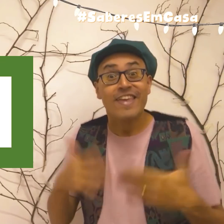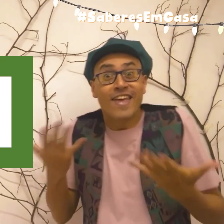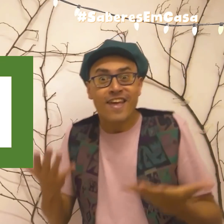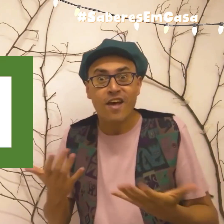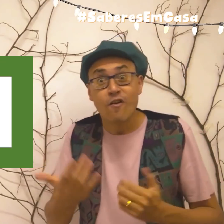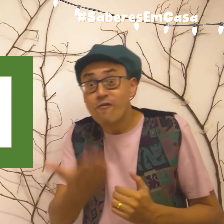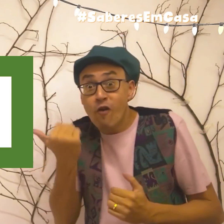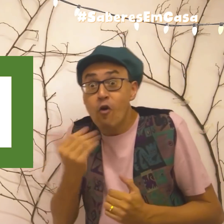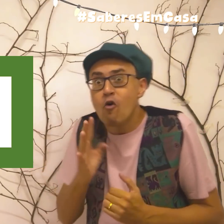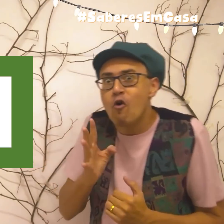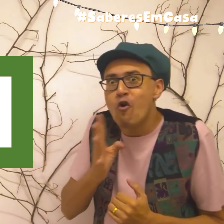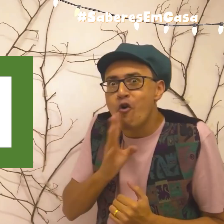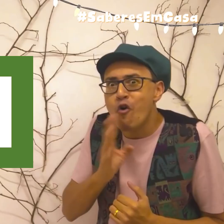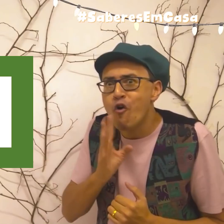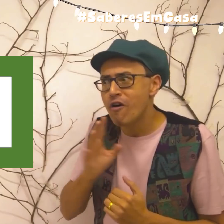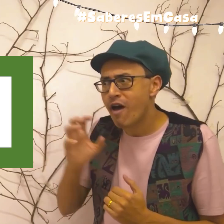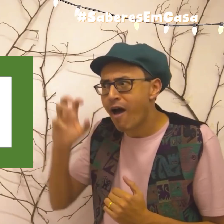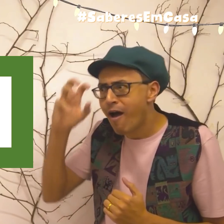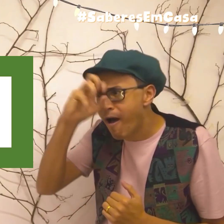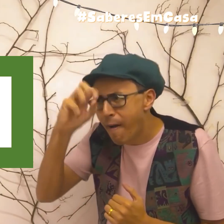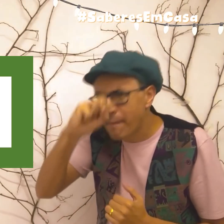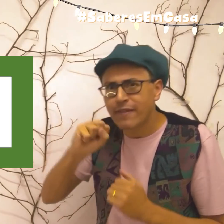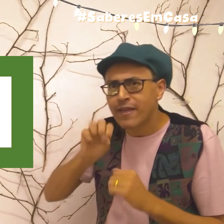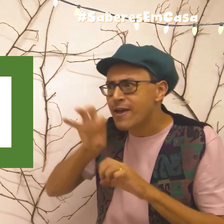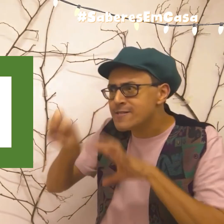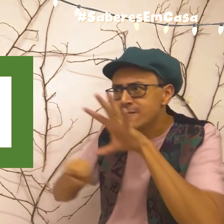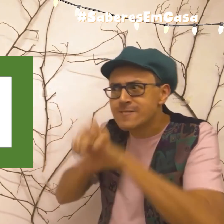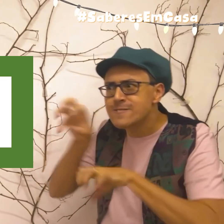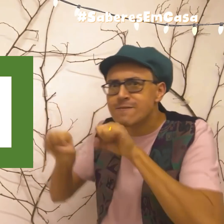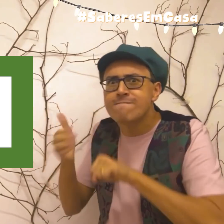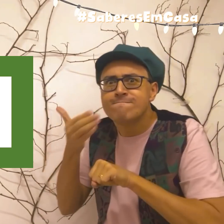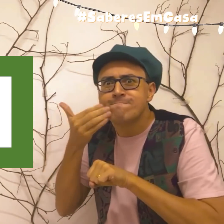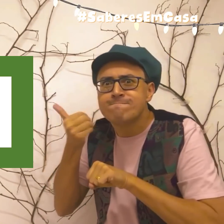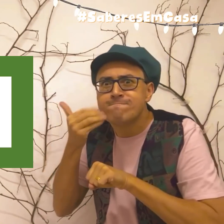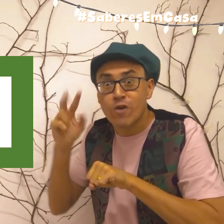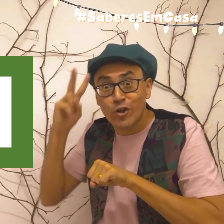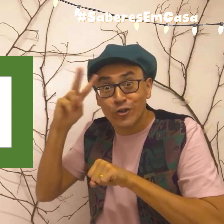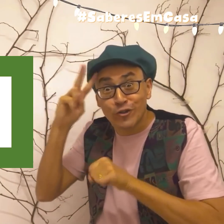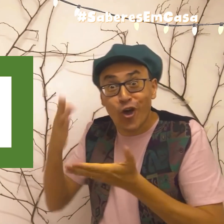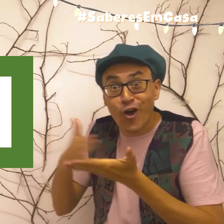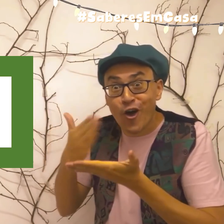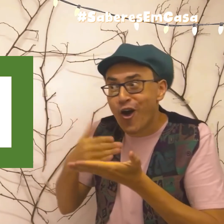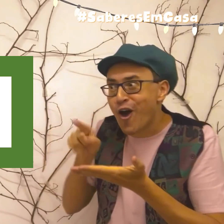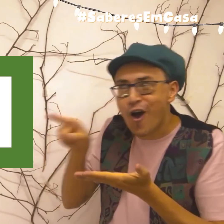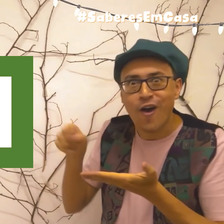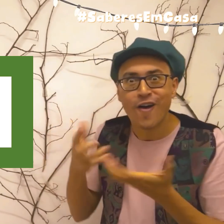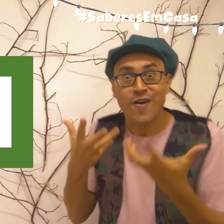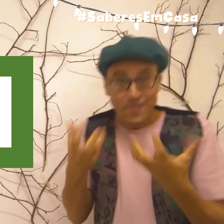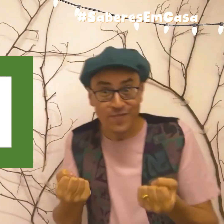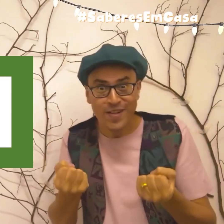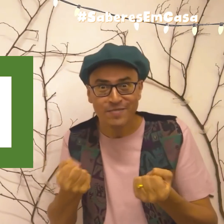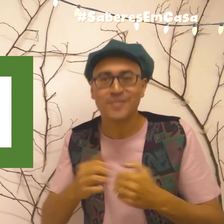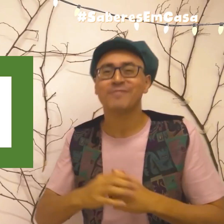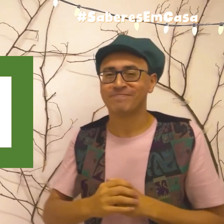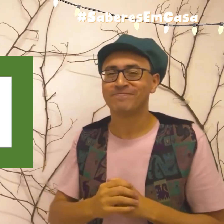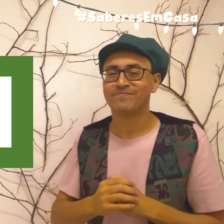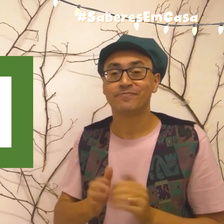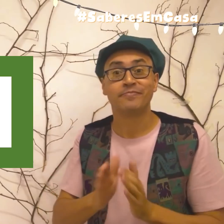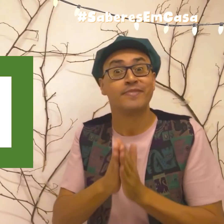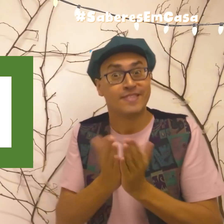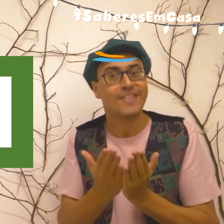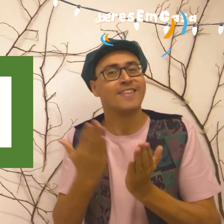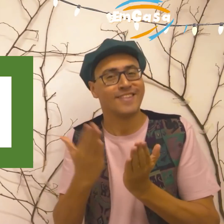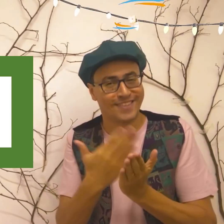E aí, vamos conhecer, aprender e explorar a história desse livro aqui?